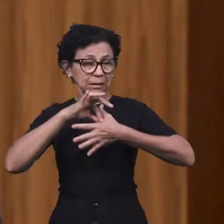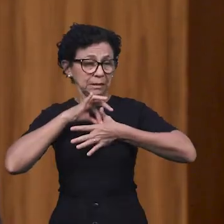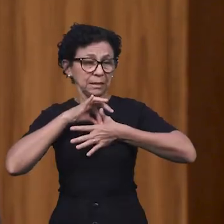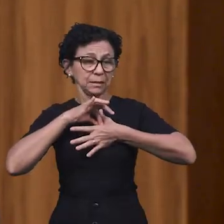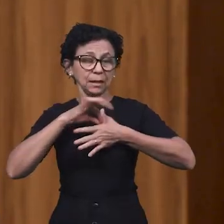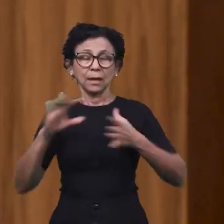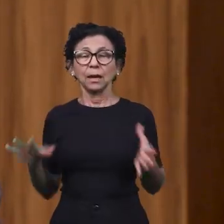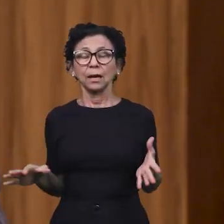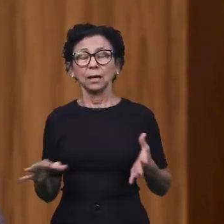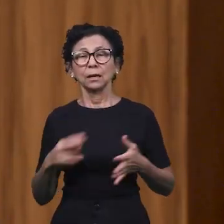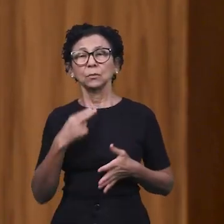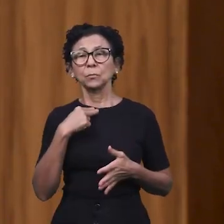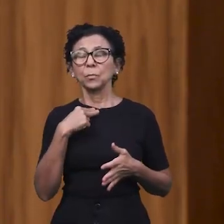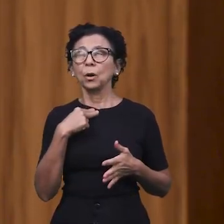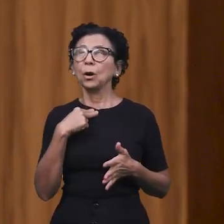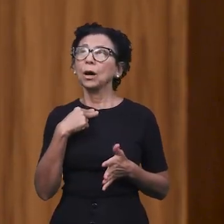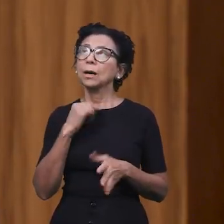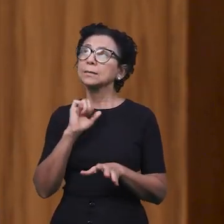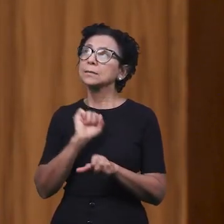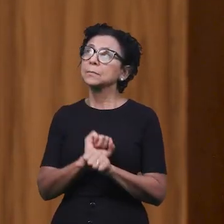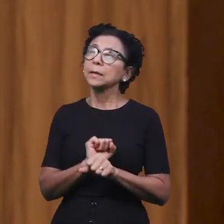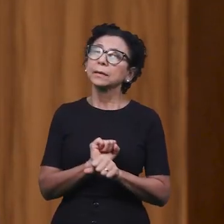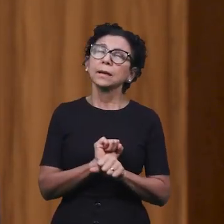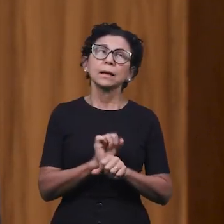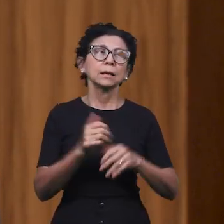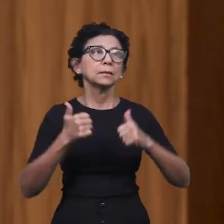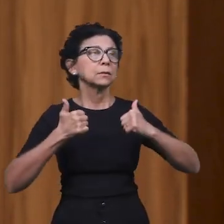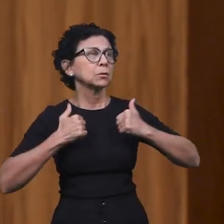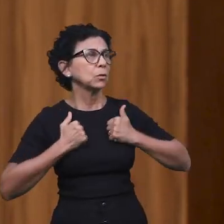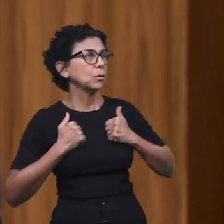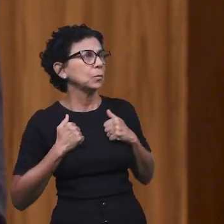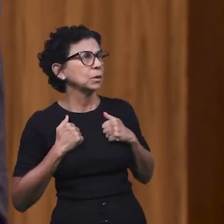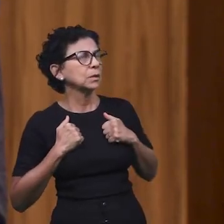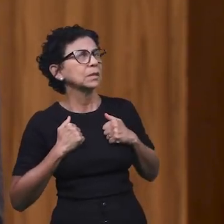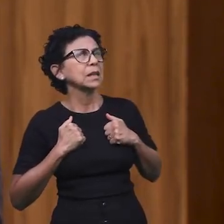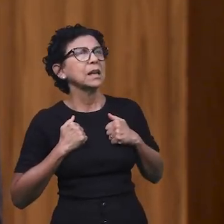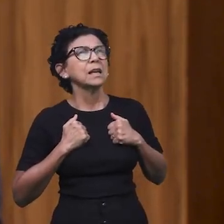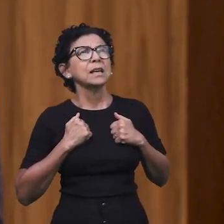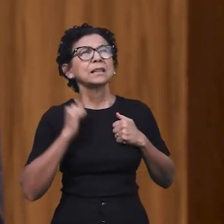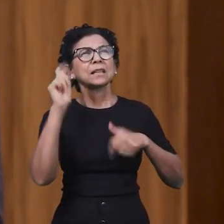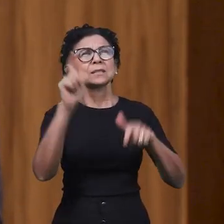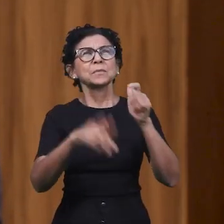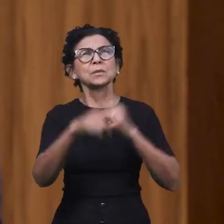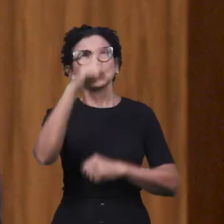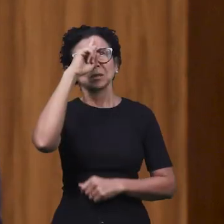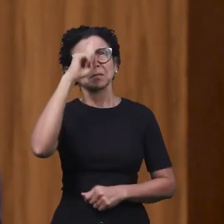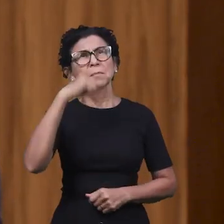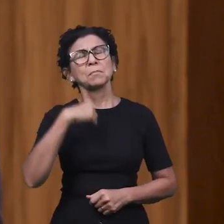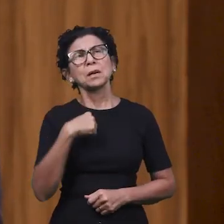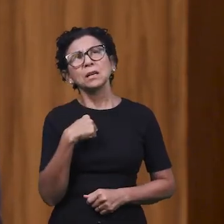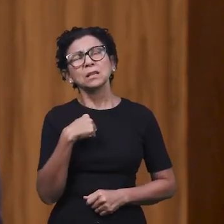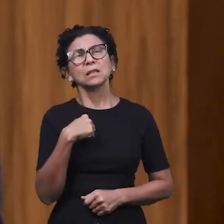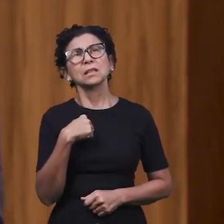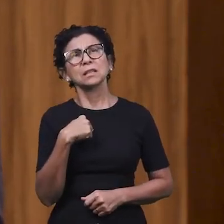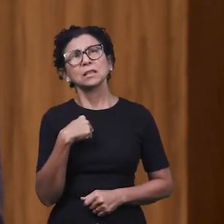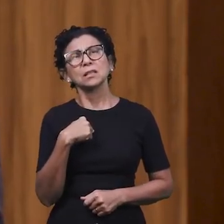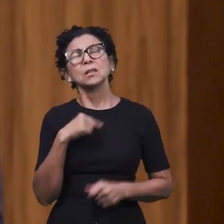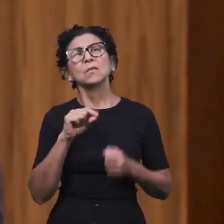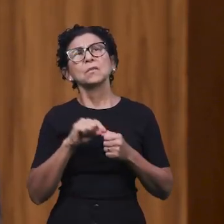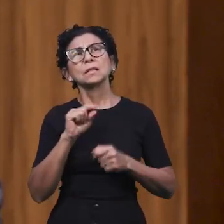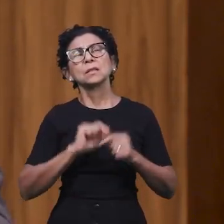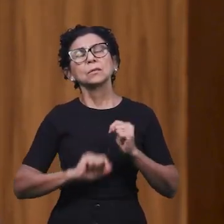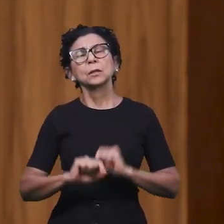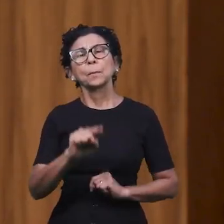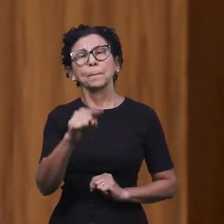estávamos falando, eu não posso esperar que as coisas aconteçam, que os outros determinem o que eu preciso fazer. Imagina,